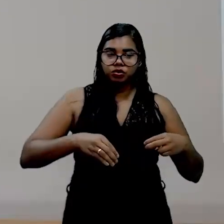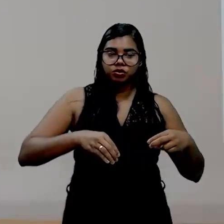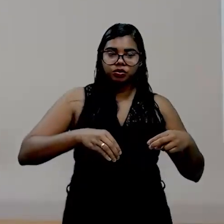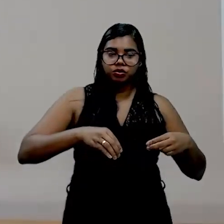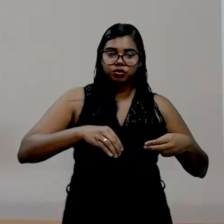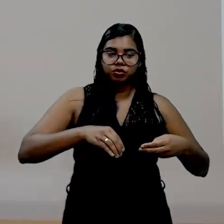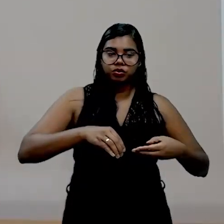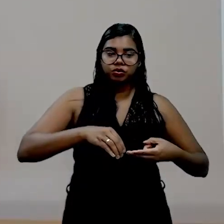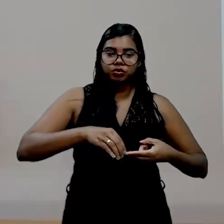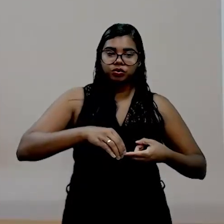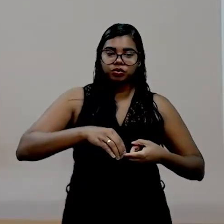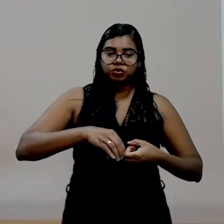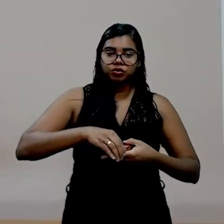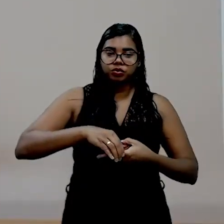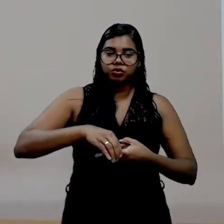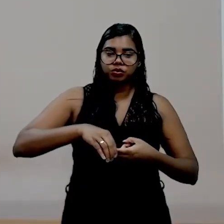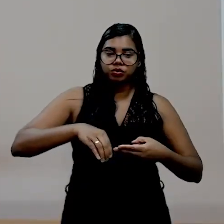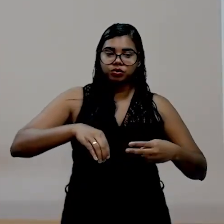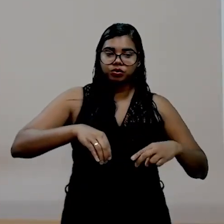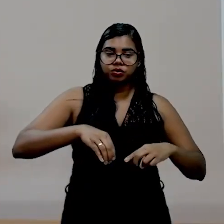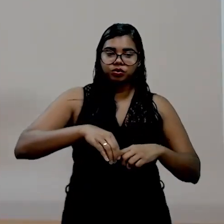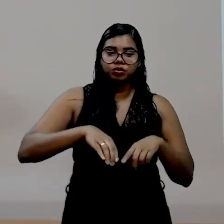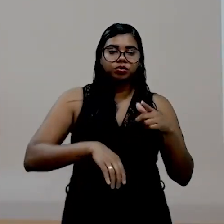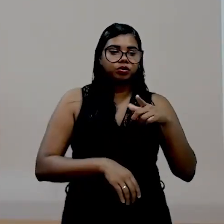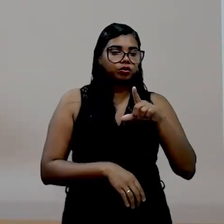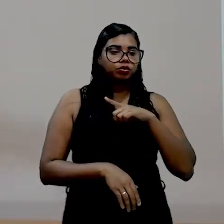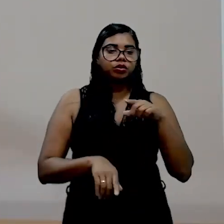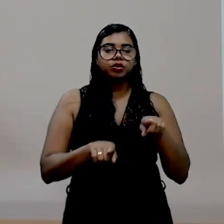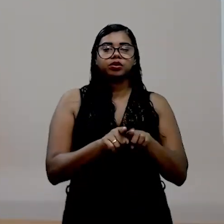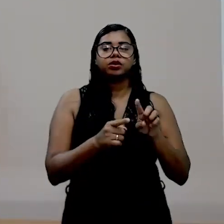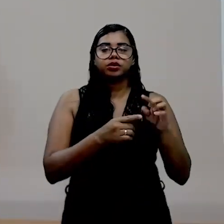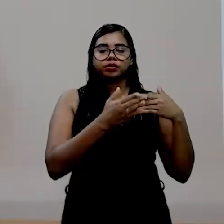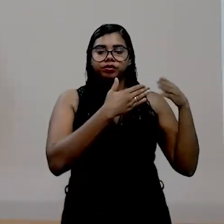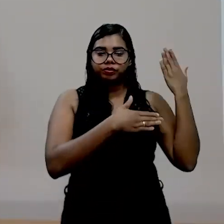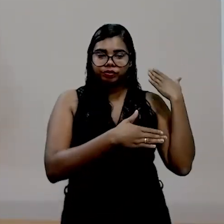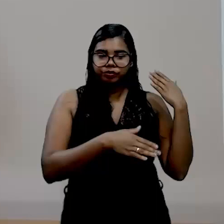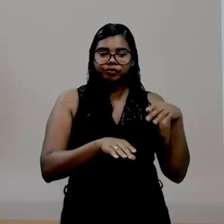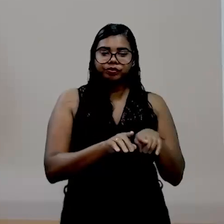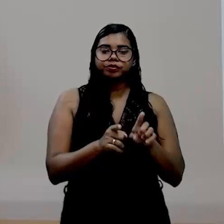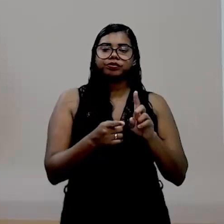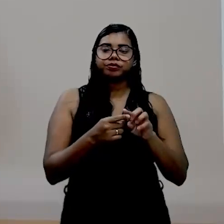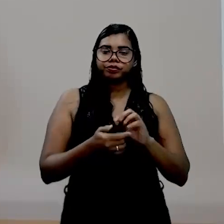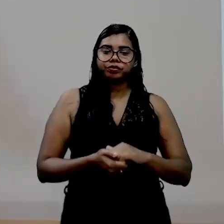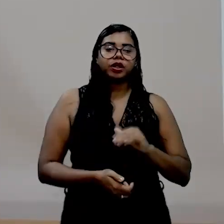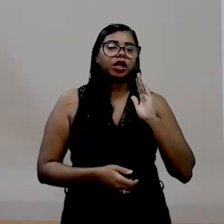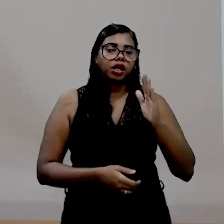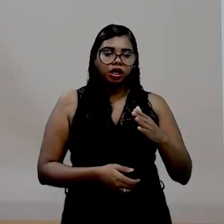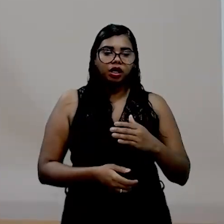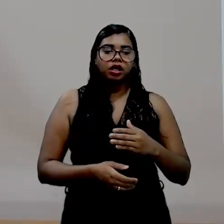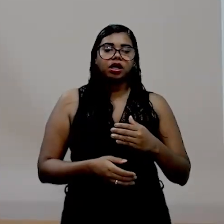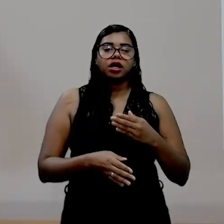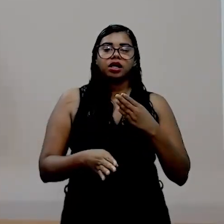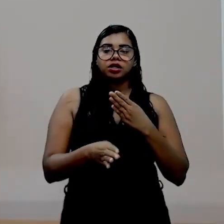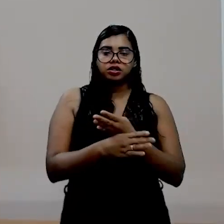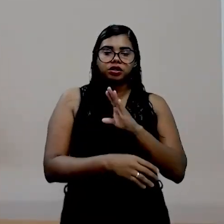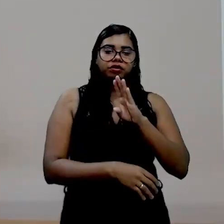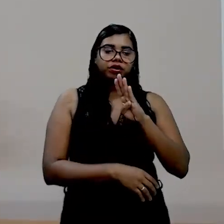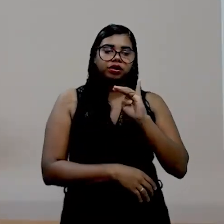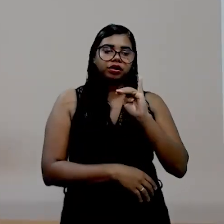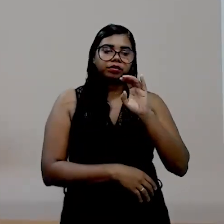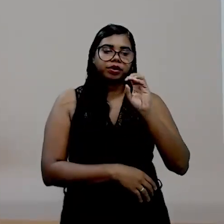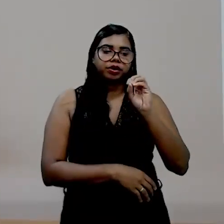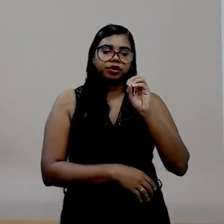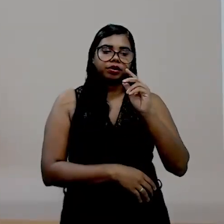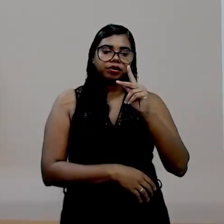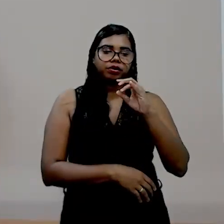não existia. Você fazia biópsia de imediato. Você fazia toque retal alterado,